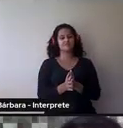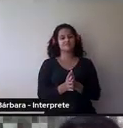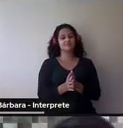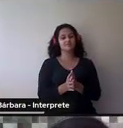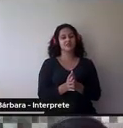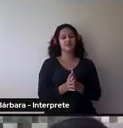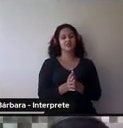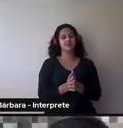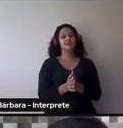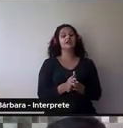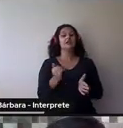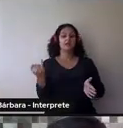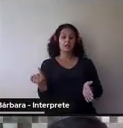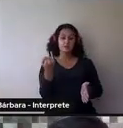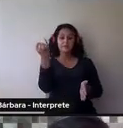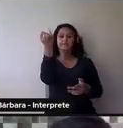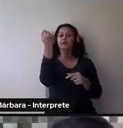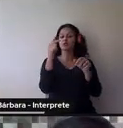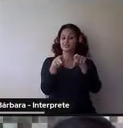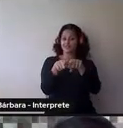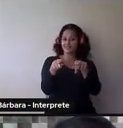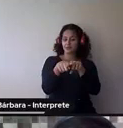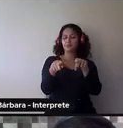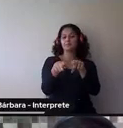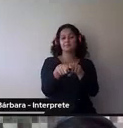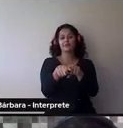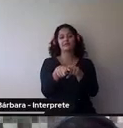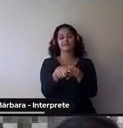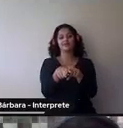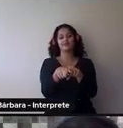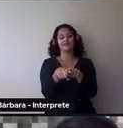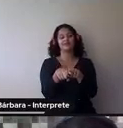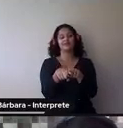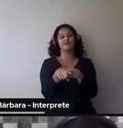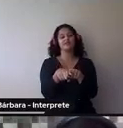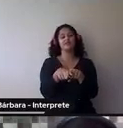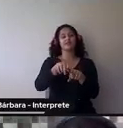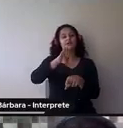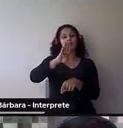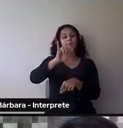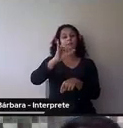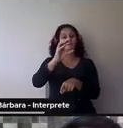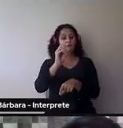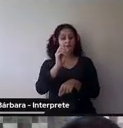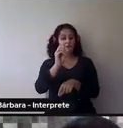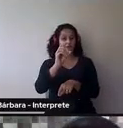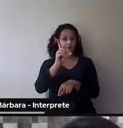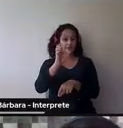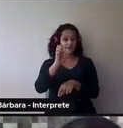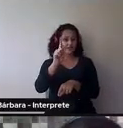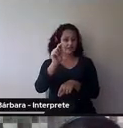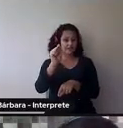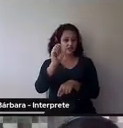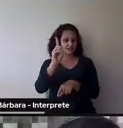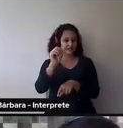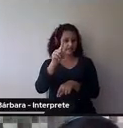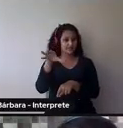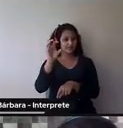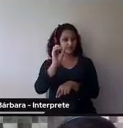Há uma importância também em relação à biodegradabilidade, né? No caso,